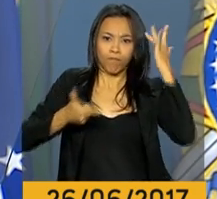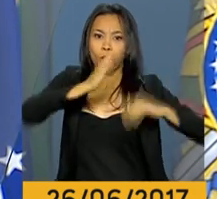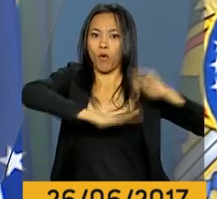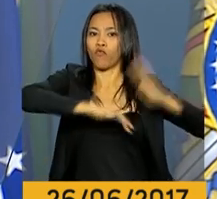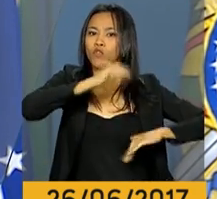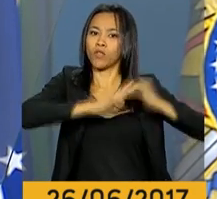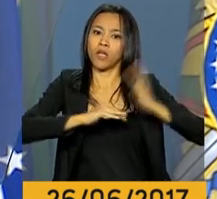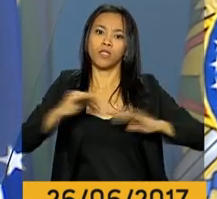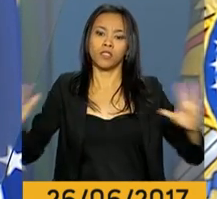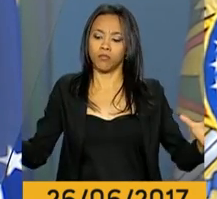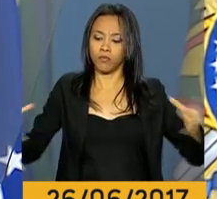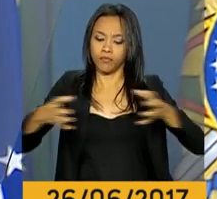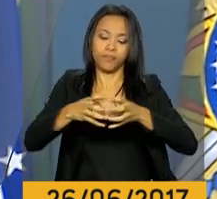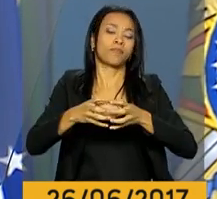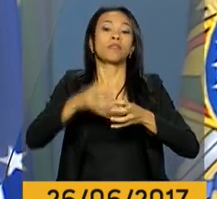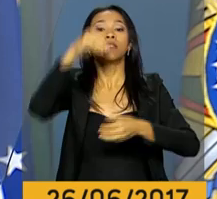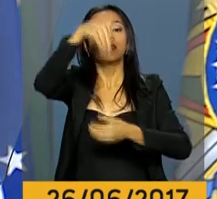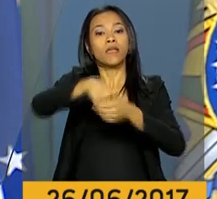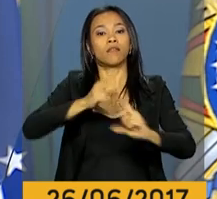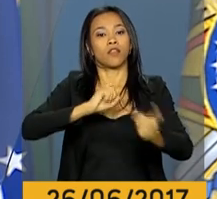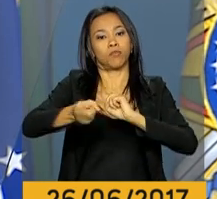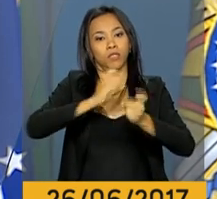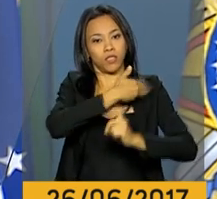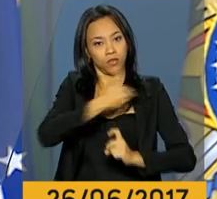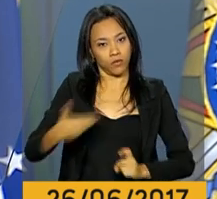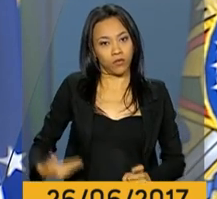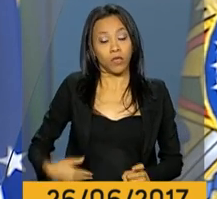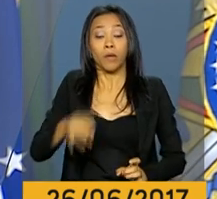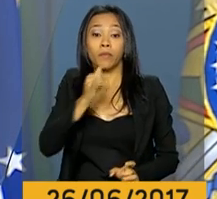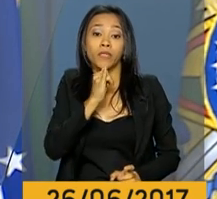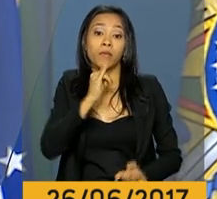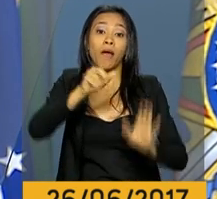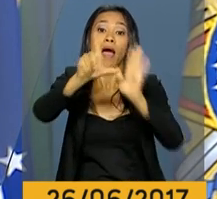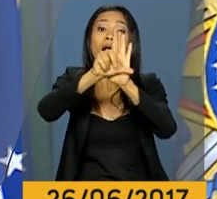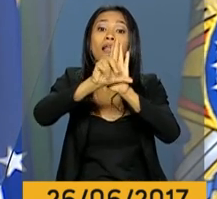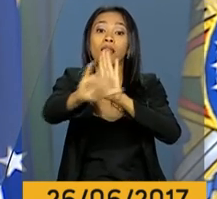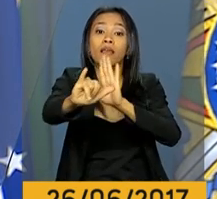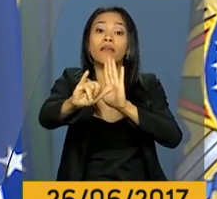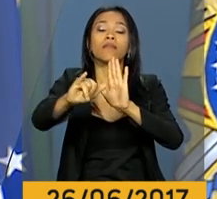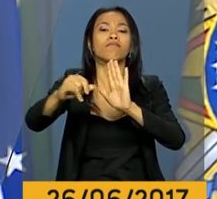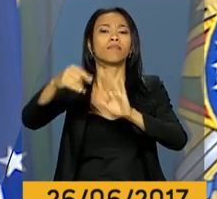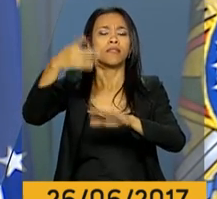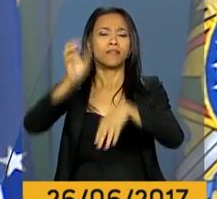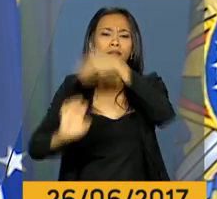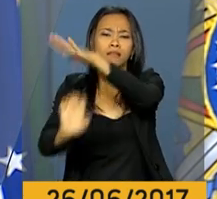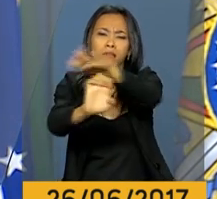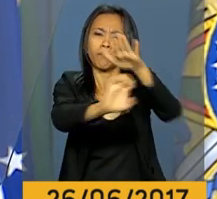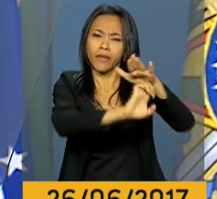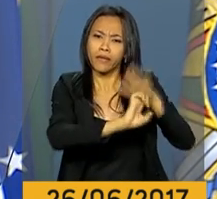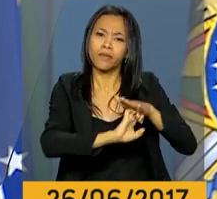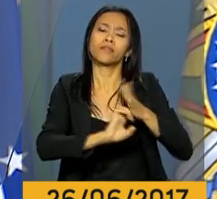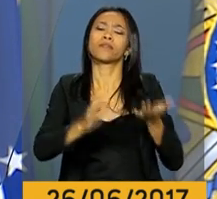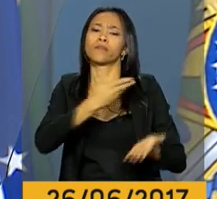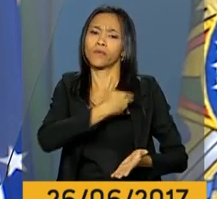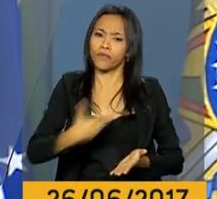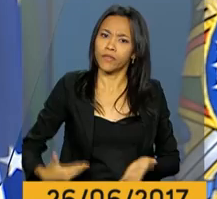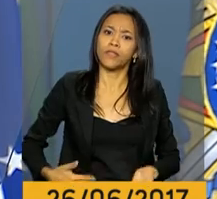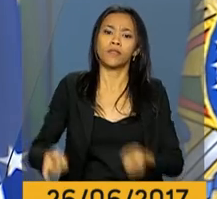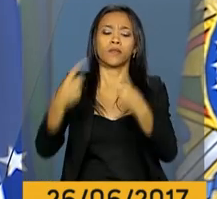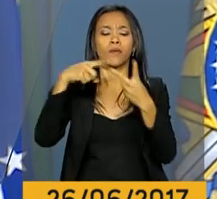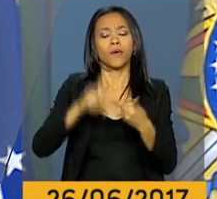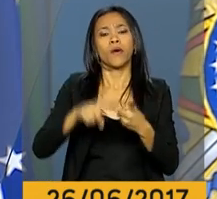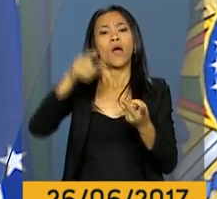Gestão Pública convenhamos como a lei de responsabilidade das estatais com o fortalecimento das agências reguladoras